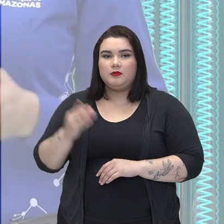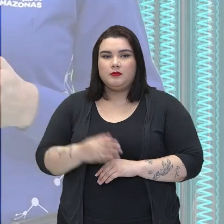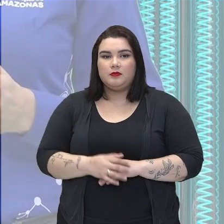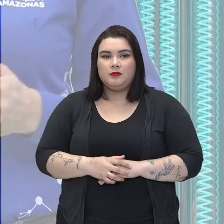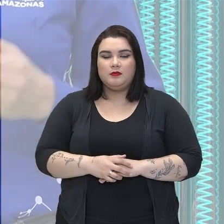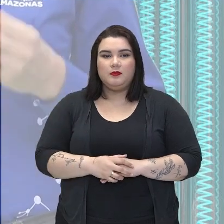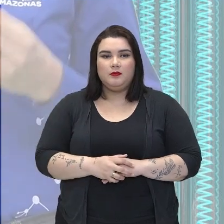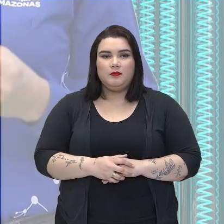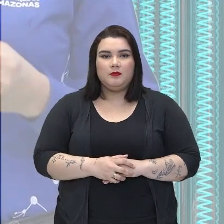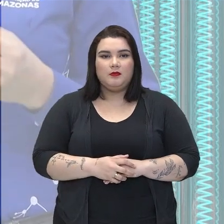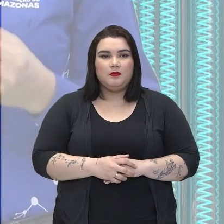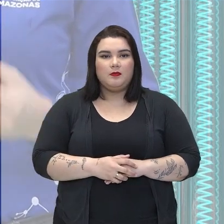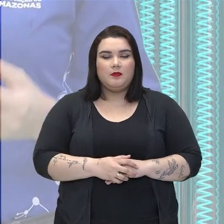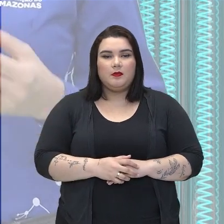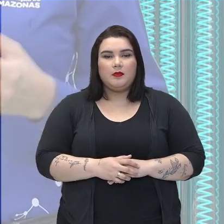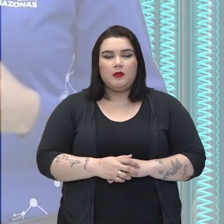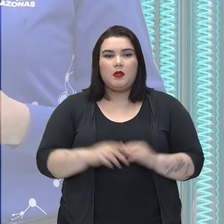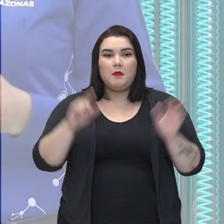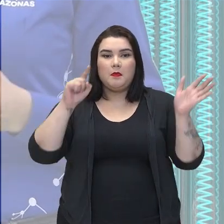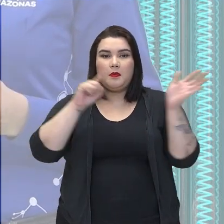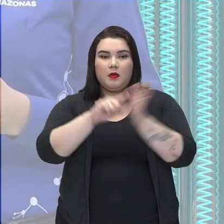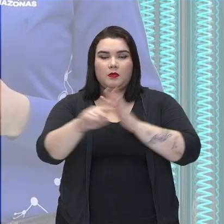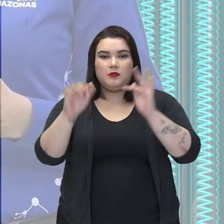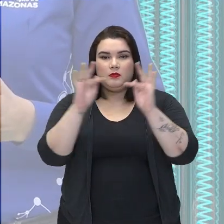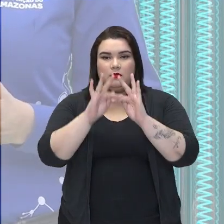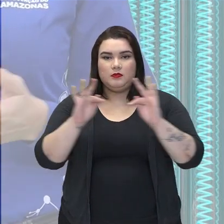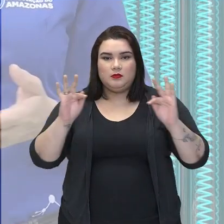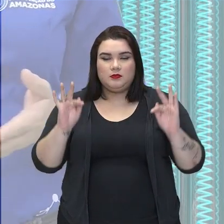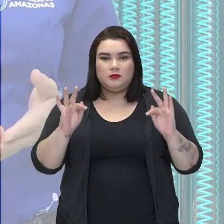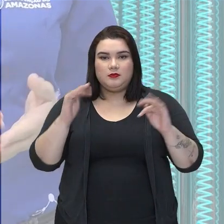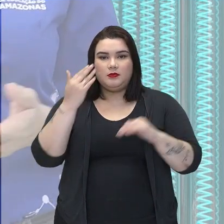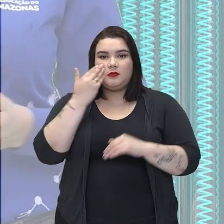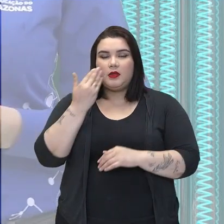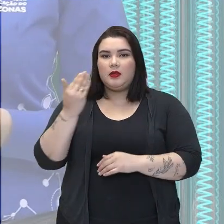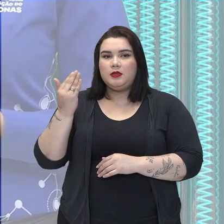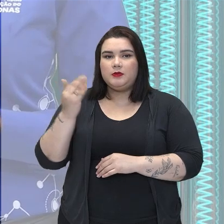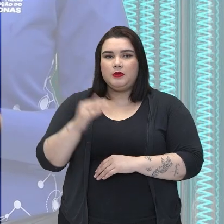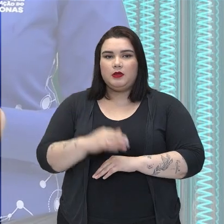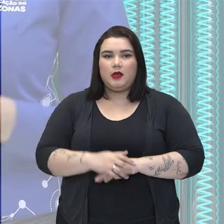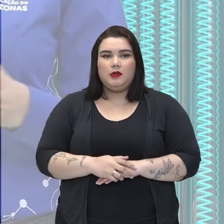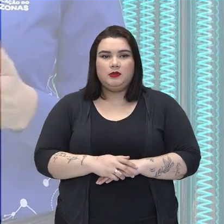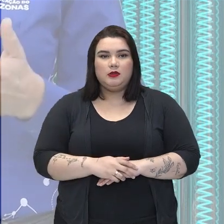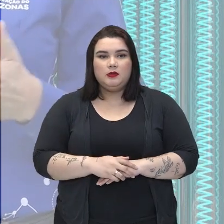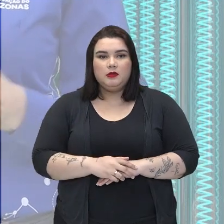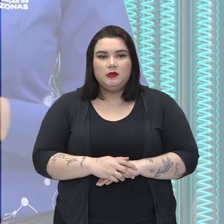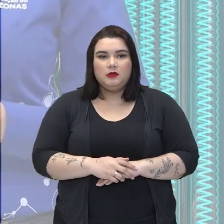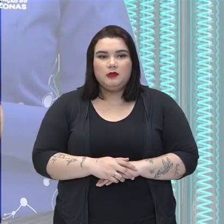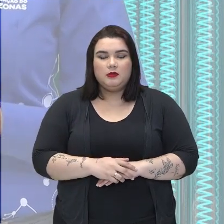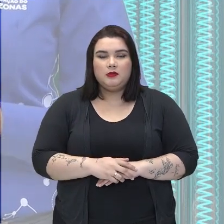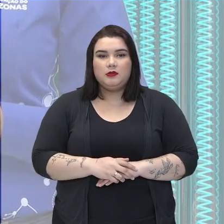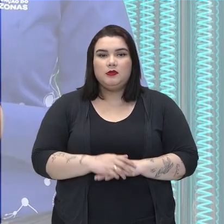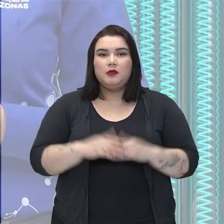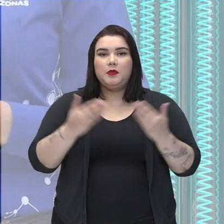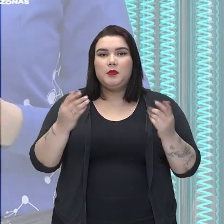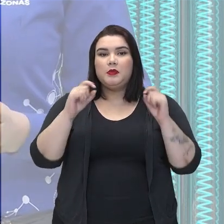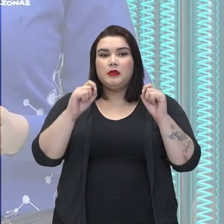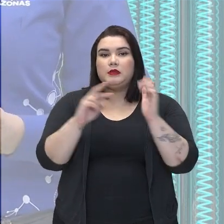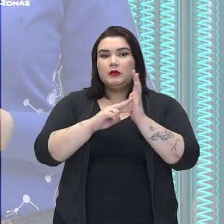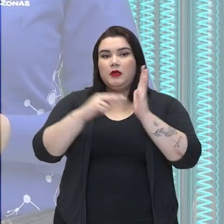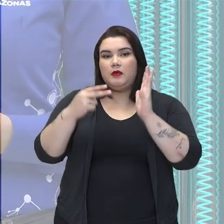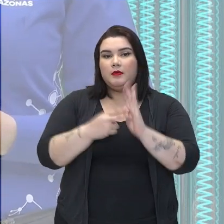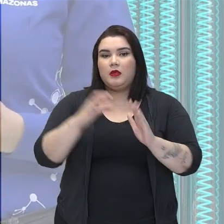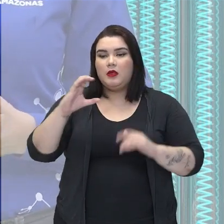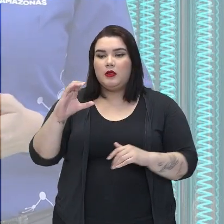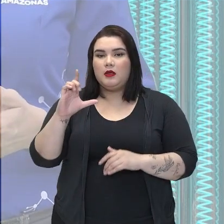eles foi a seguinte, ó. What is clickbait? What is clickbait? O que é clickbait? Então,